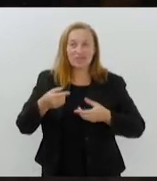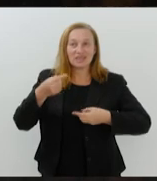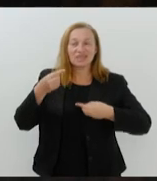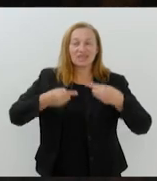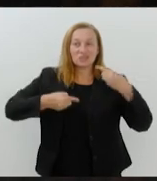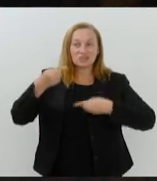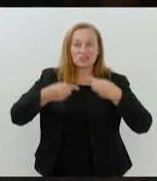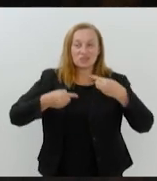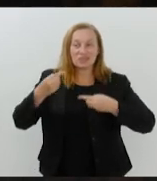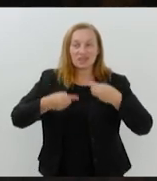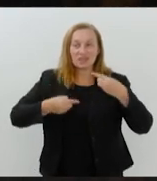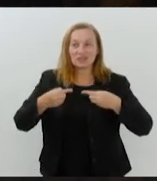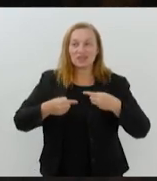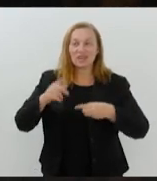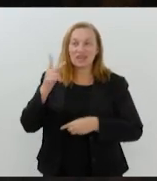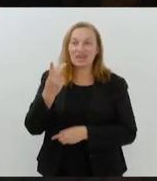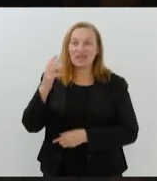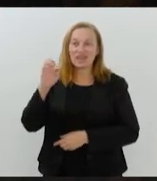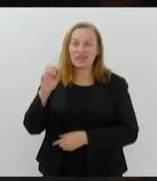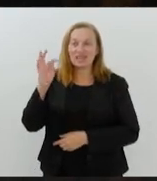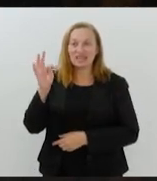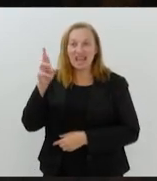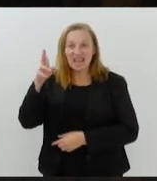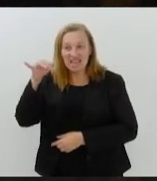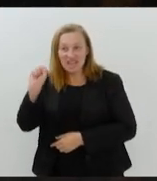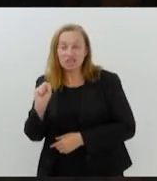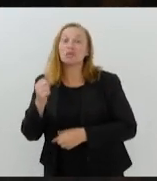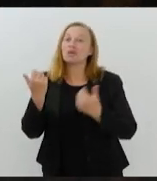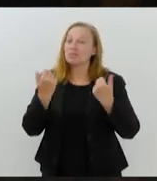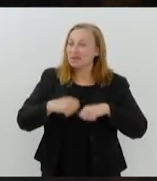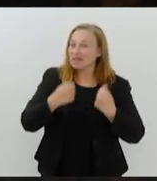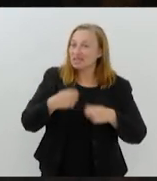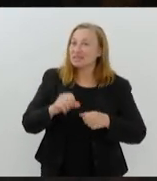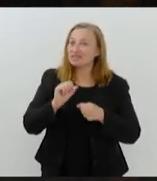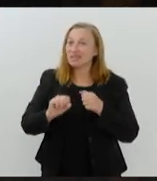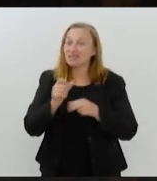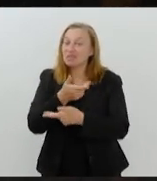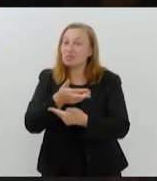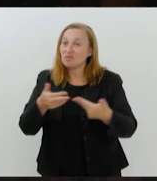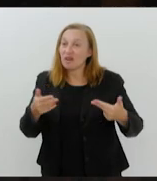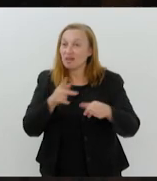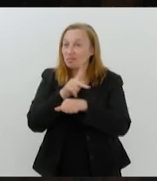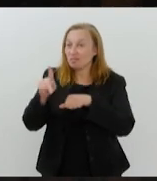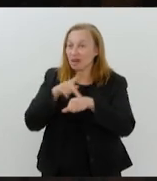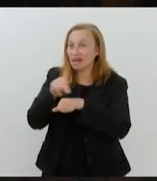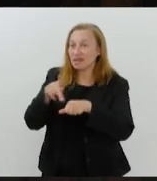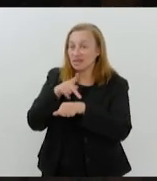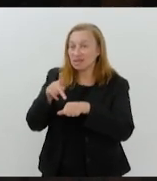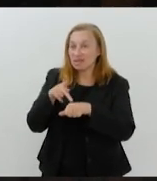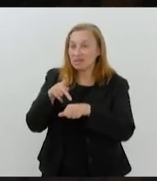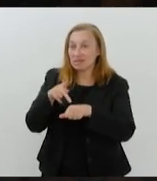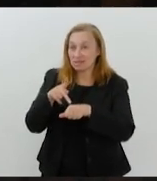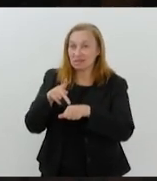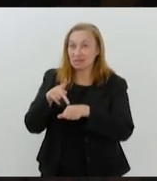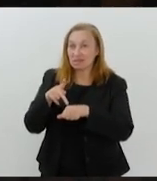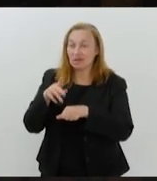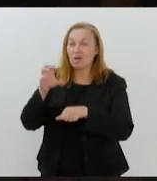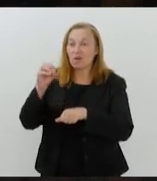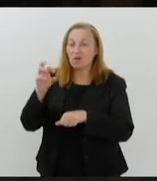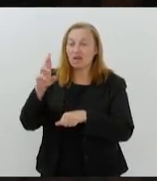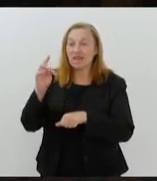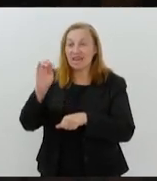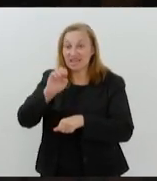debate do etarismo que a gente precisa fazer como os países orientais que